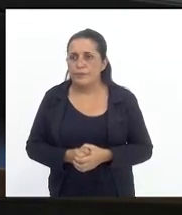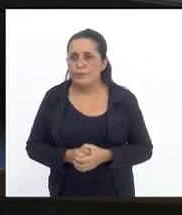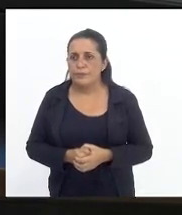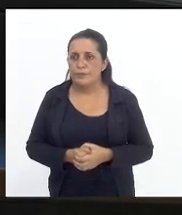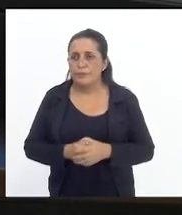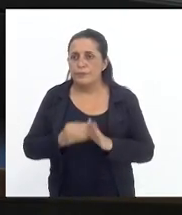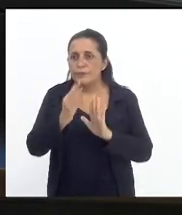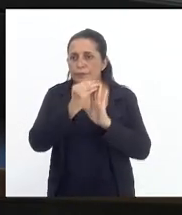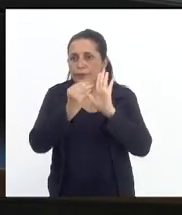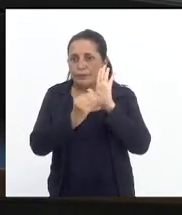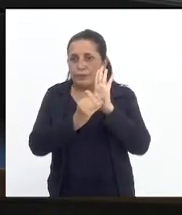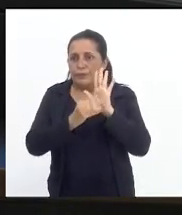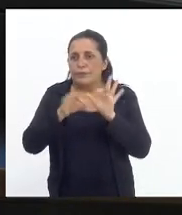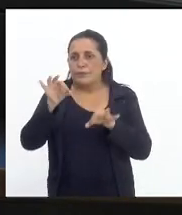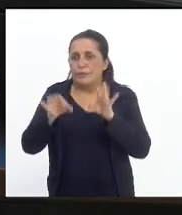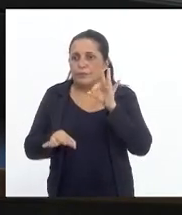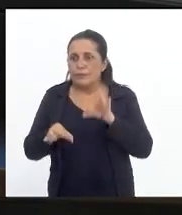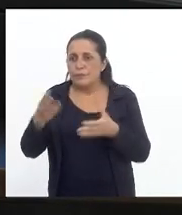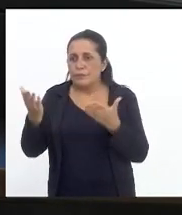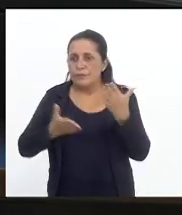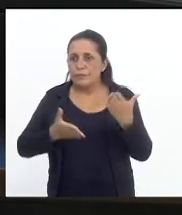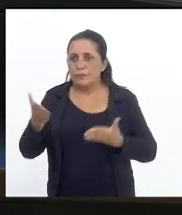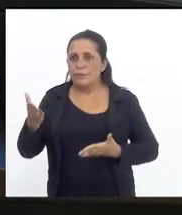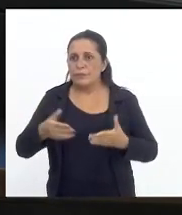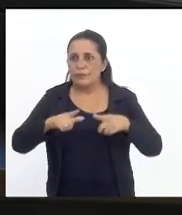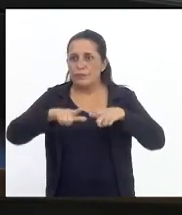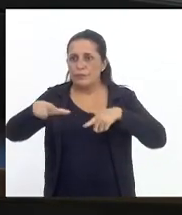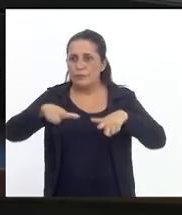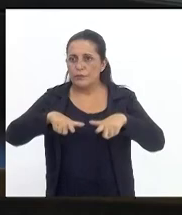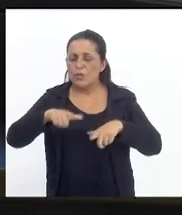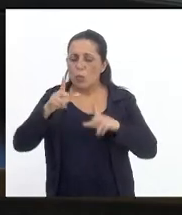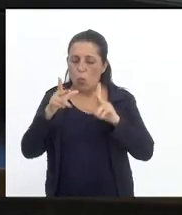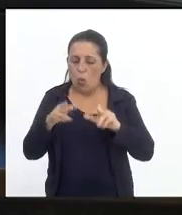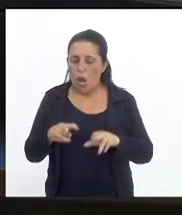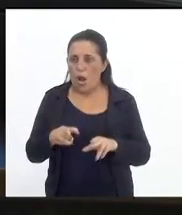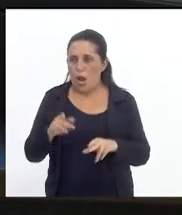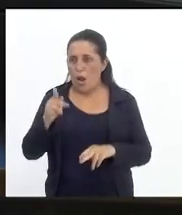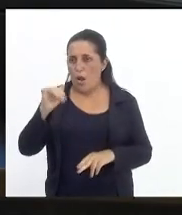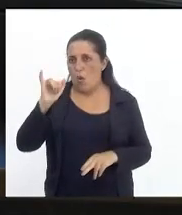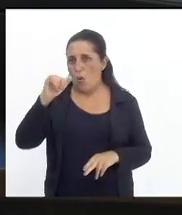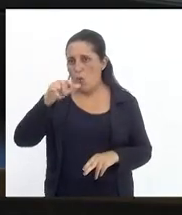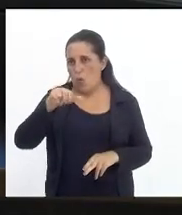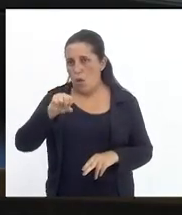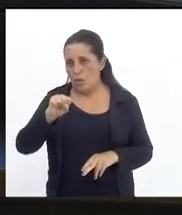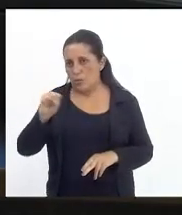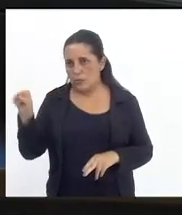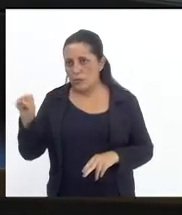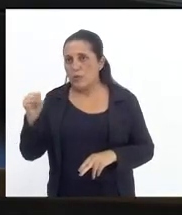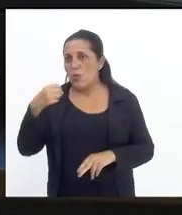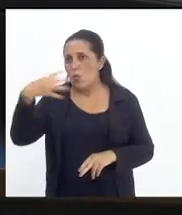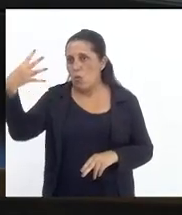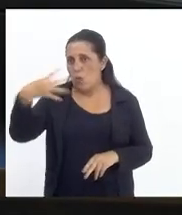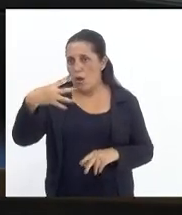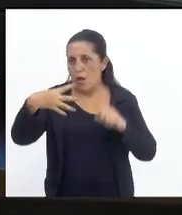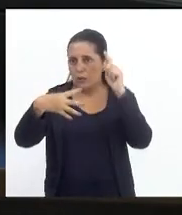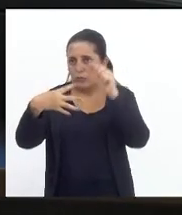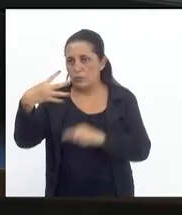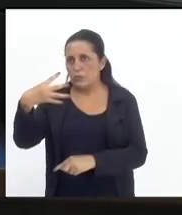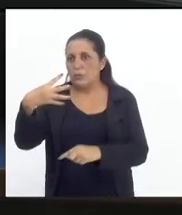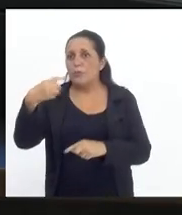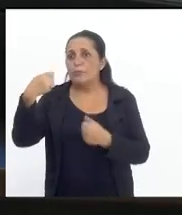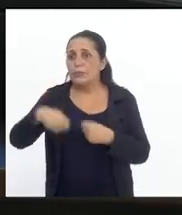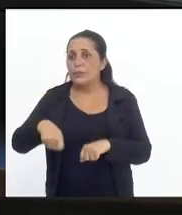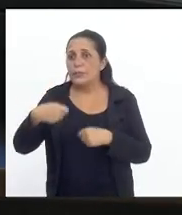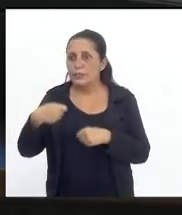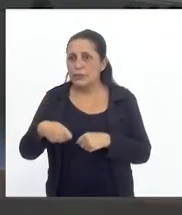jurídico de servidores da mesma forma que o da Previdência são quatro itens e é necessário que